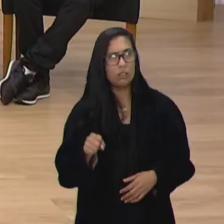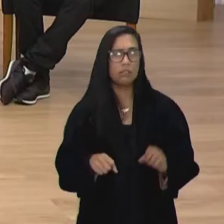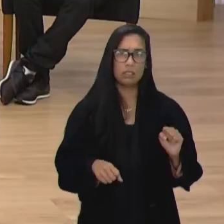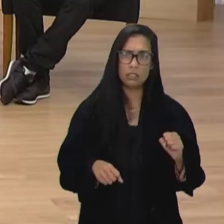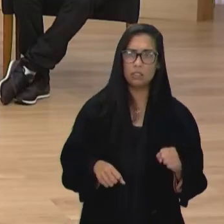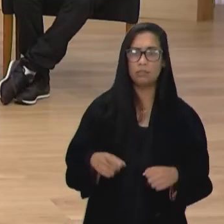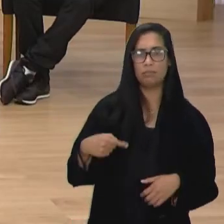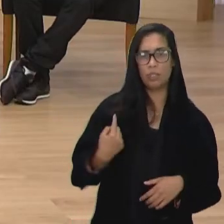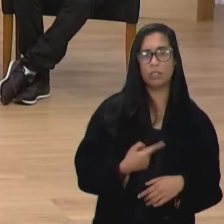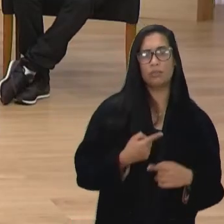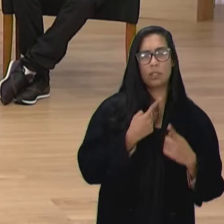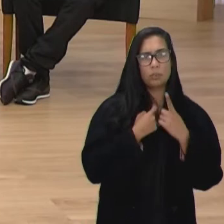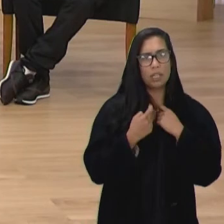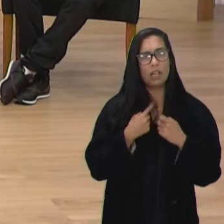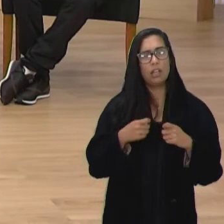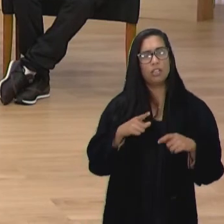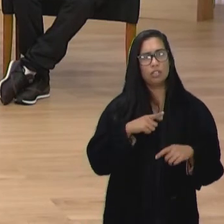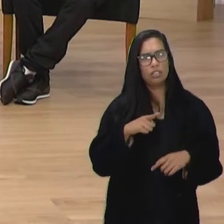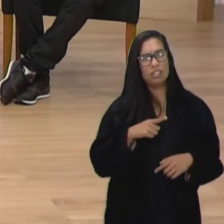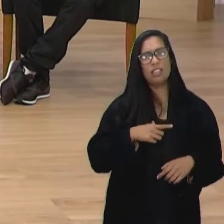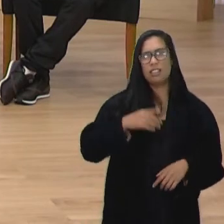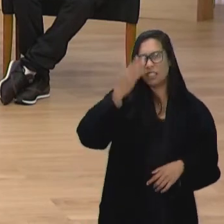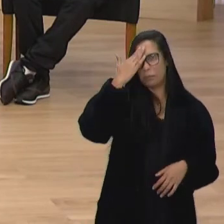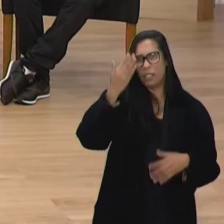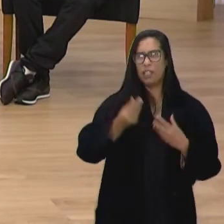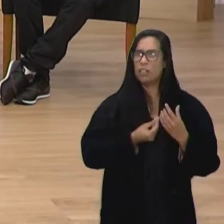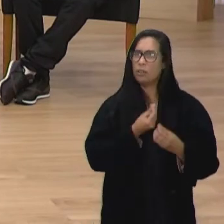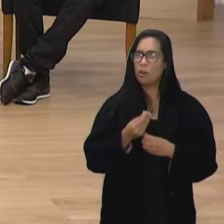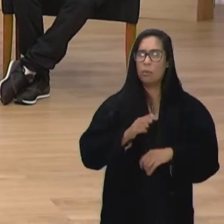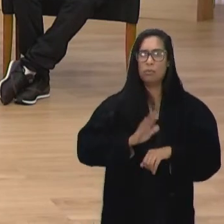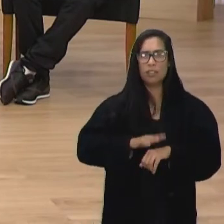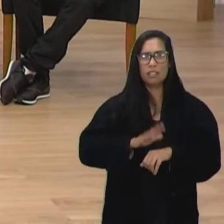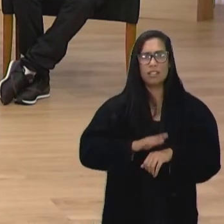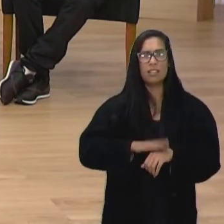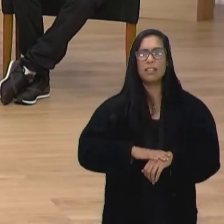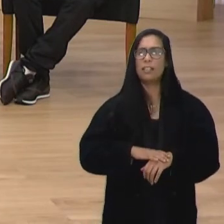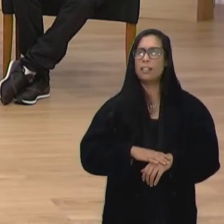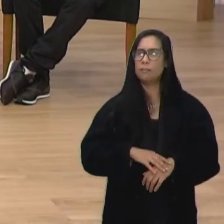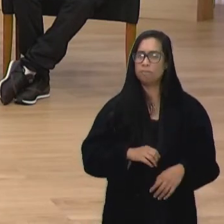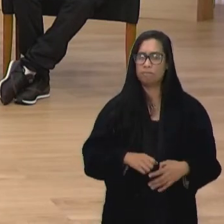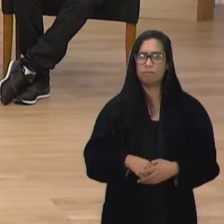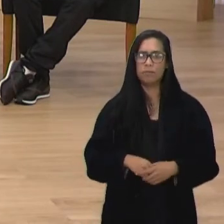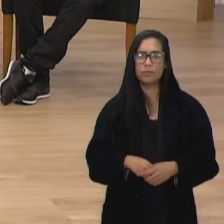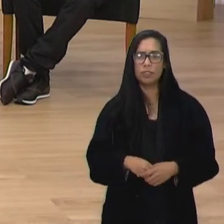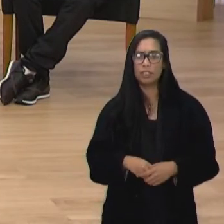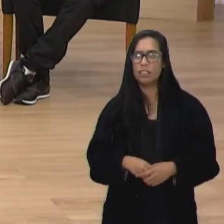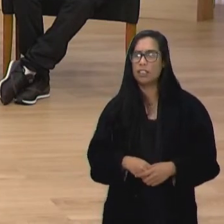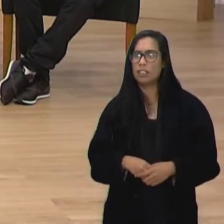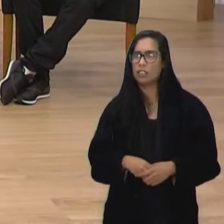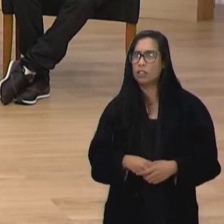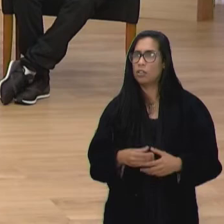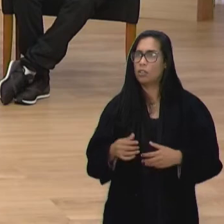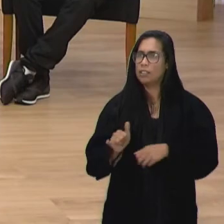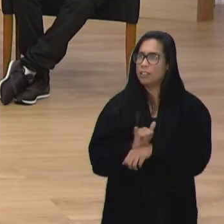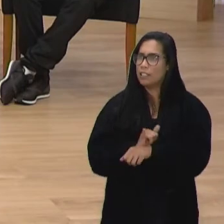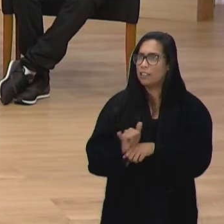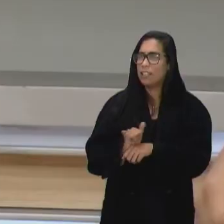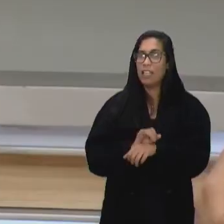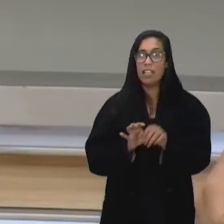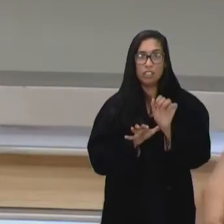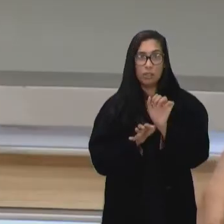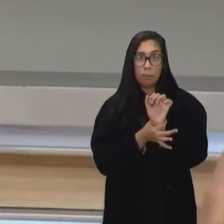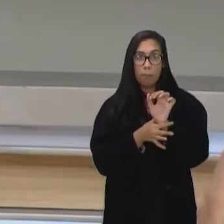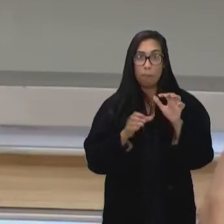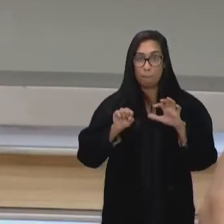aquela vontade de saber o que vai acontecer, como que vocês vão recuperar as pulseiras da Imperatriz.